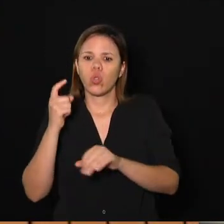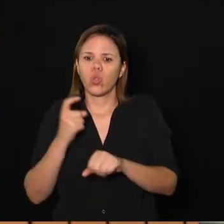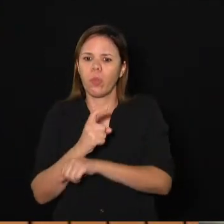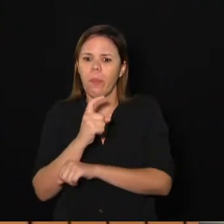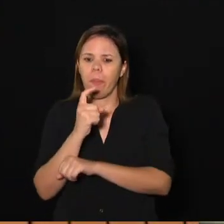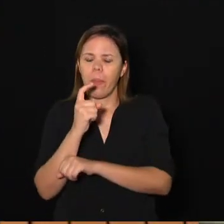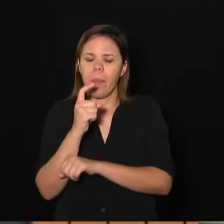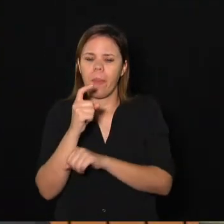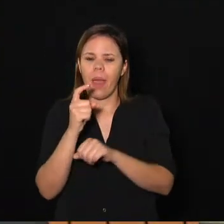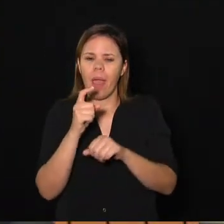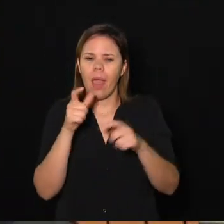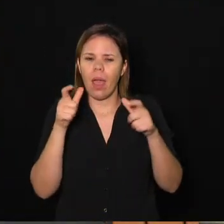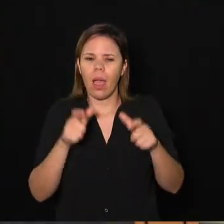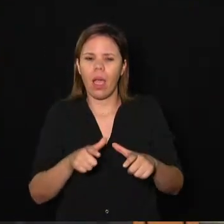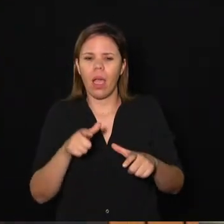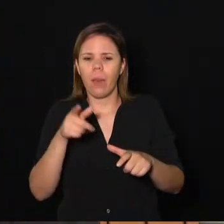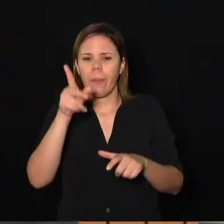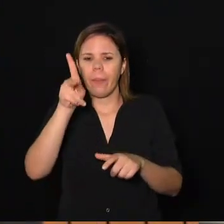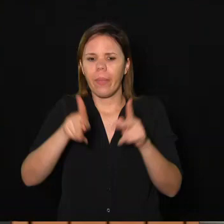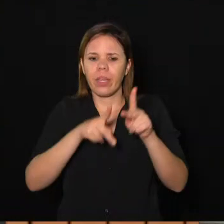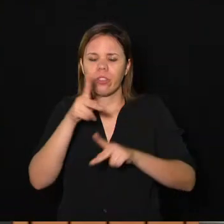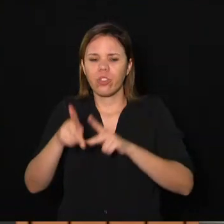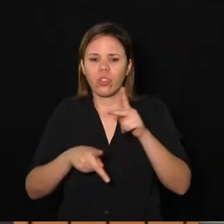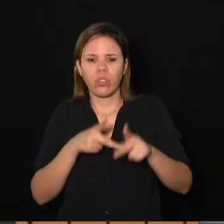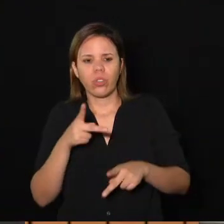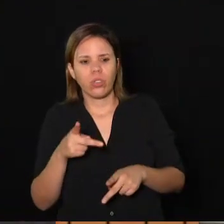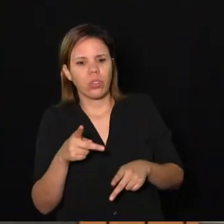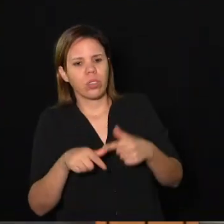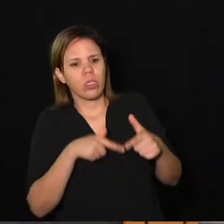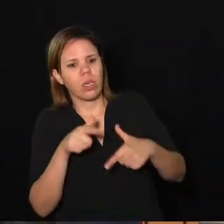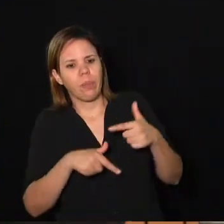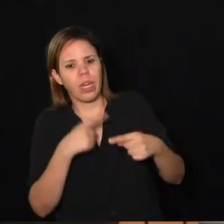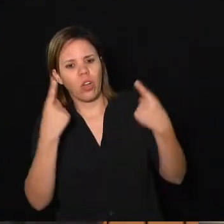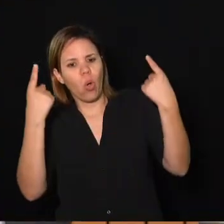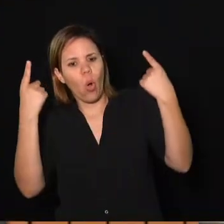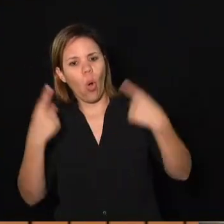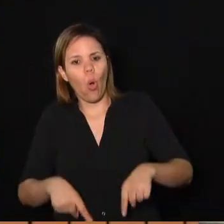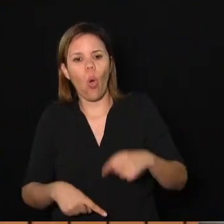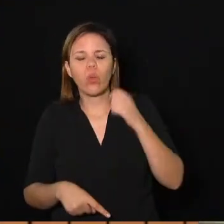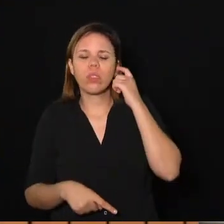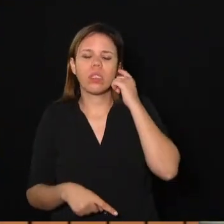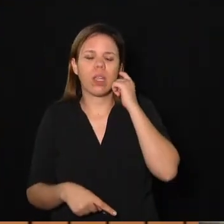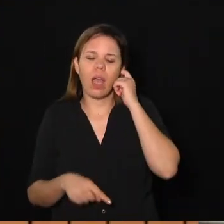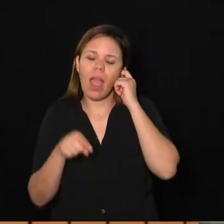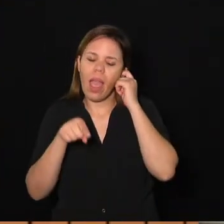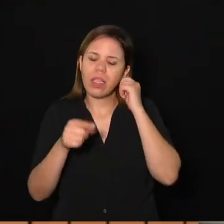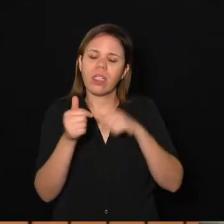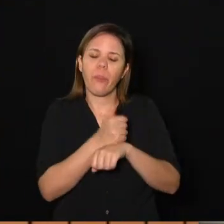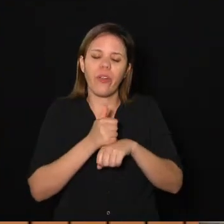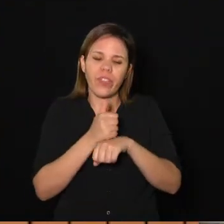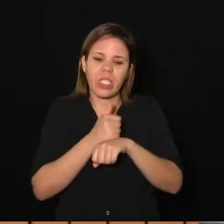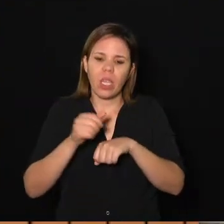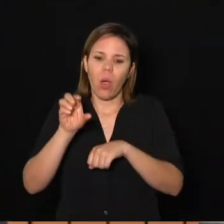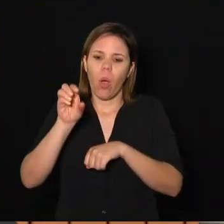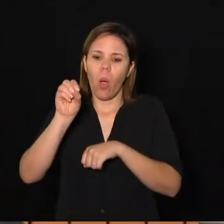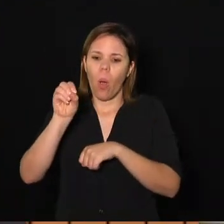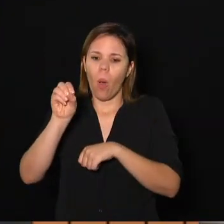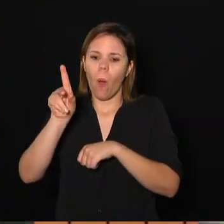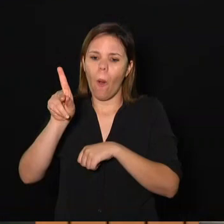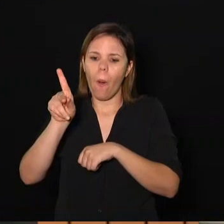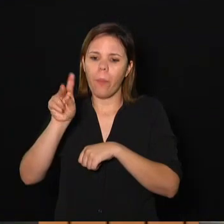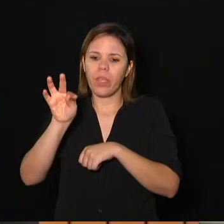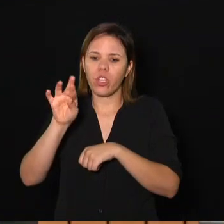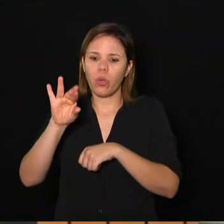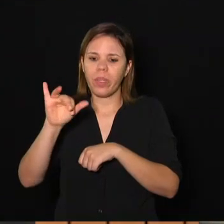sanitária uma pessoa que ficava lá só trabalhando contra a optometria ela já tomou uma rasteira já saiu do caminho e eu fiz uma